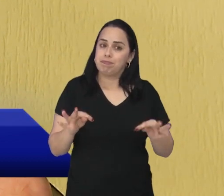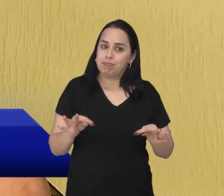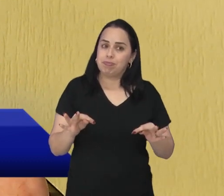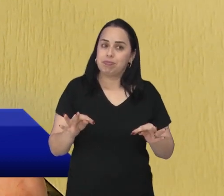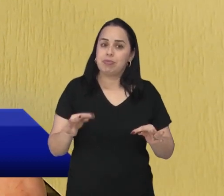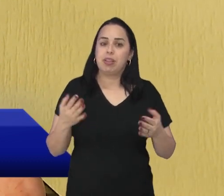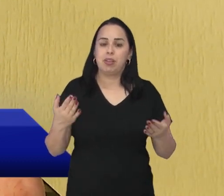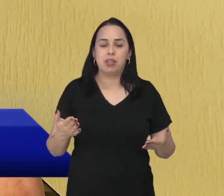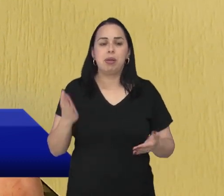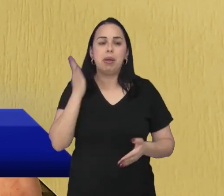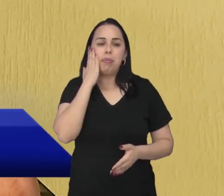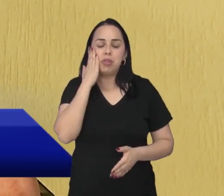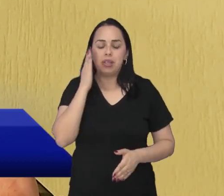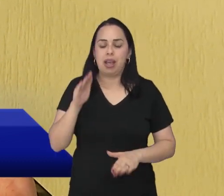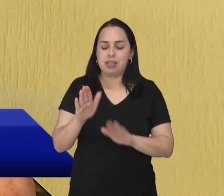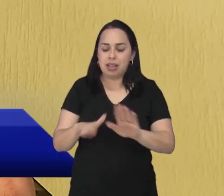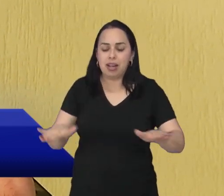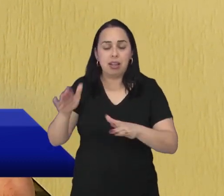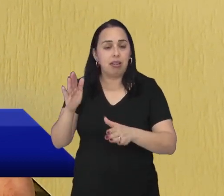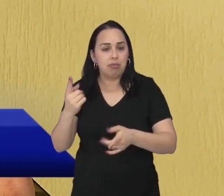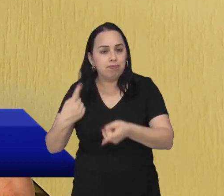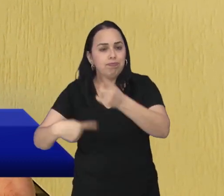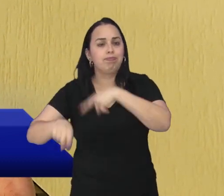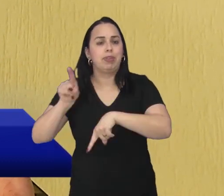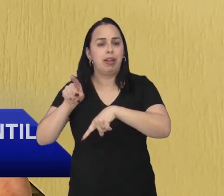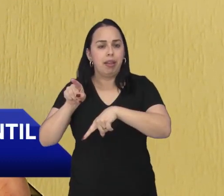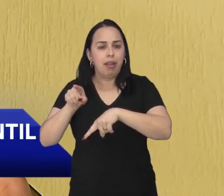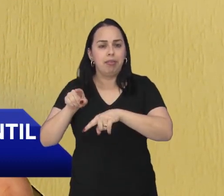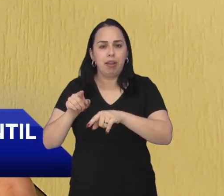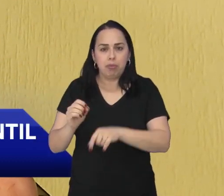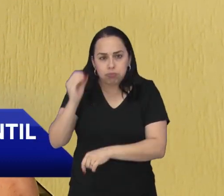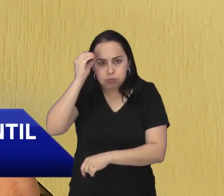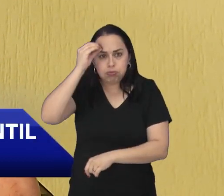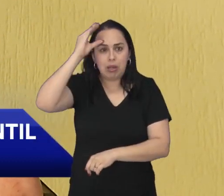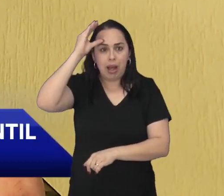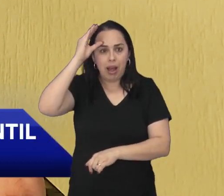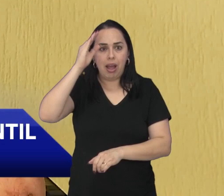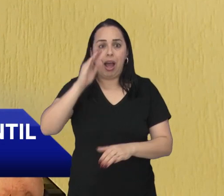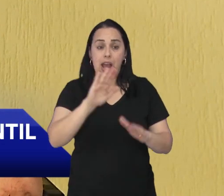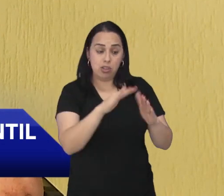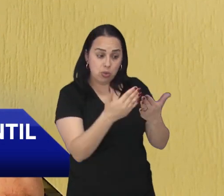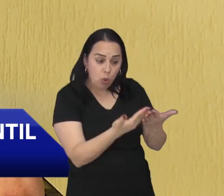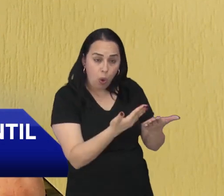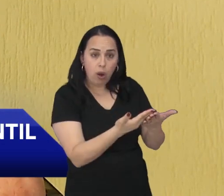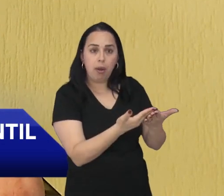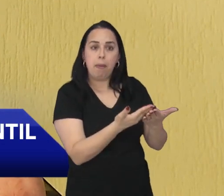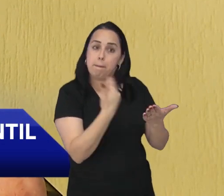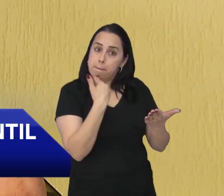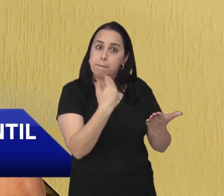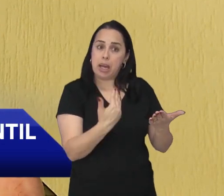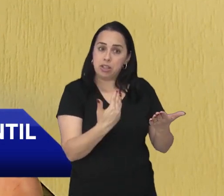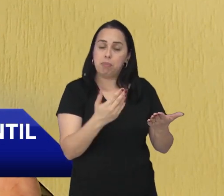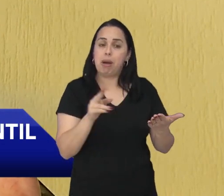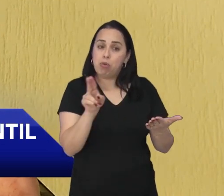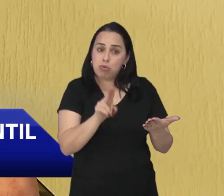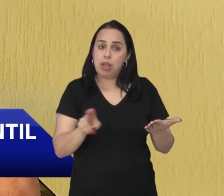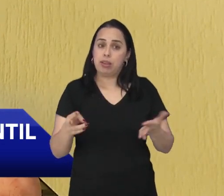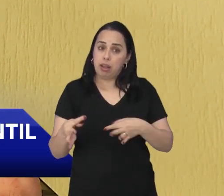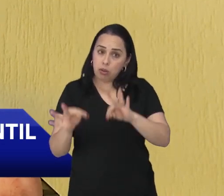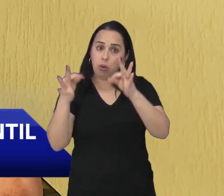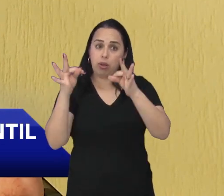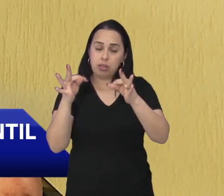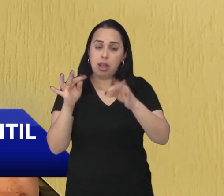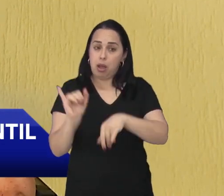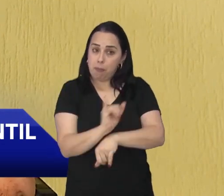gente fala na época de desenvolvimento, na época educacional. Então, a escola exige, né? E hoje em dia faz parte, a tecnologia está aí